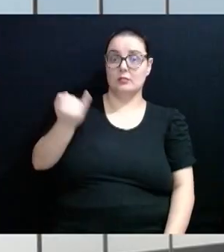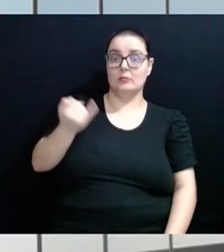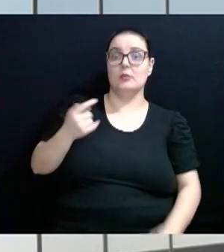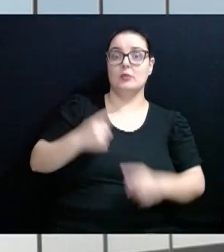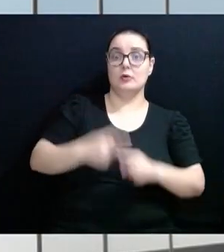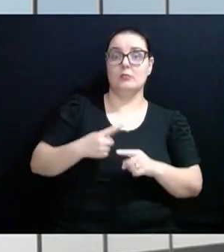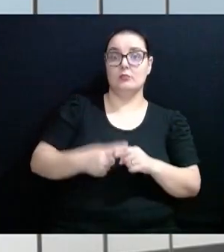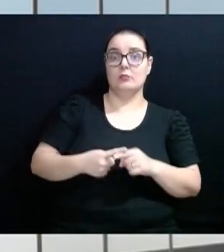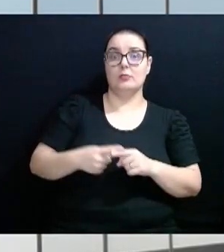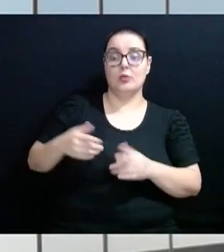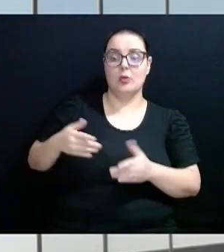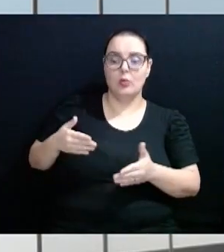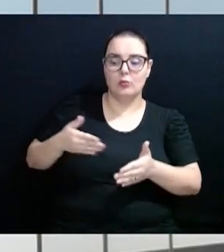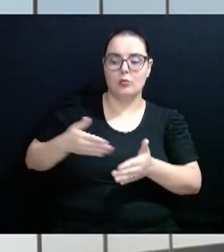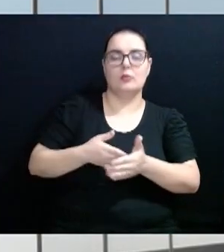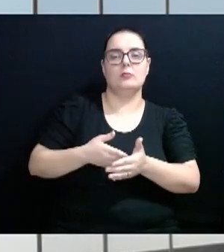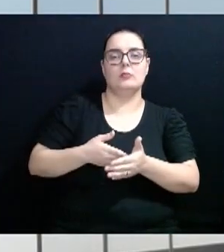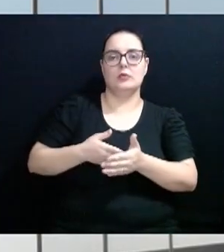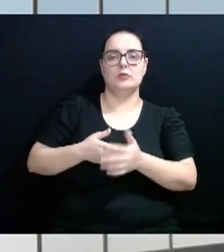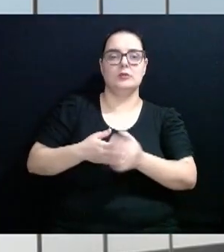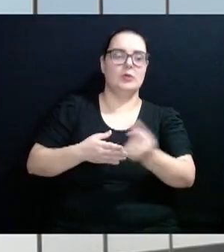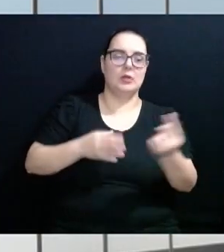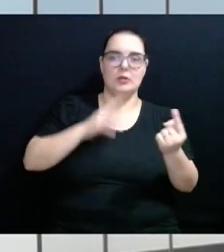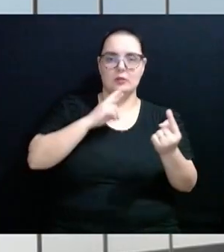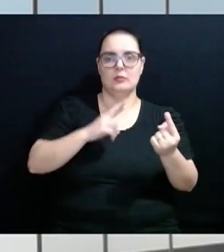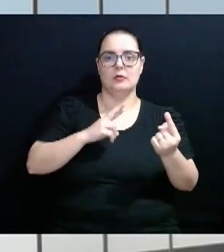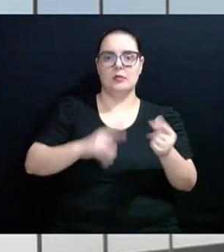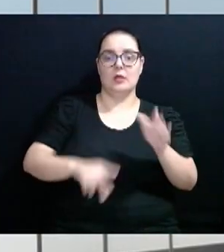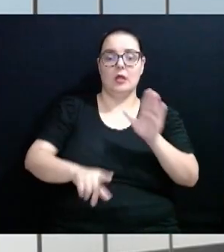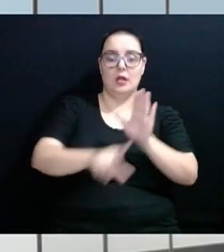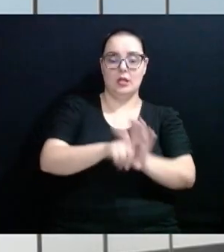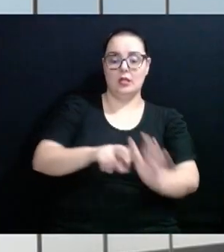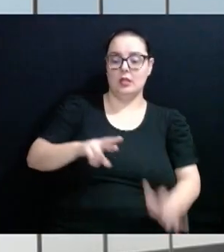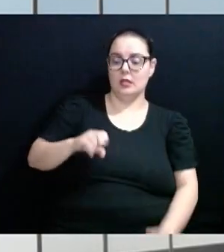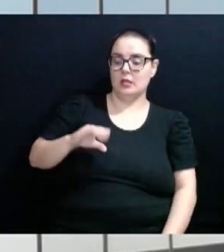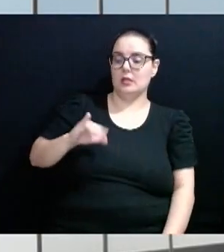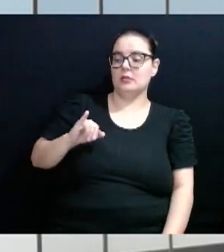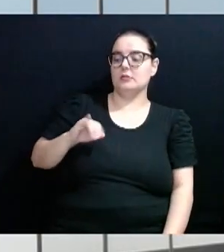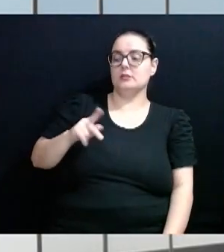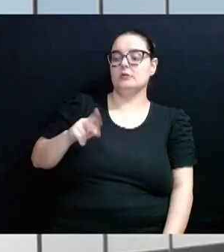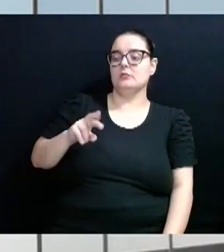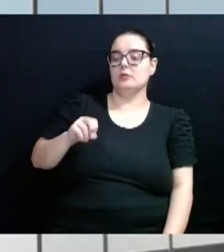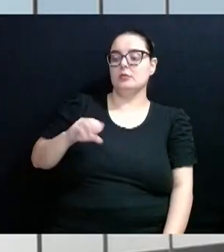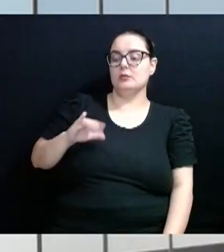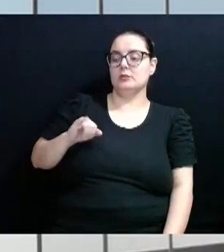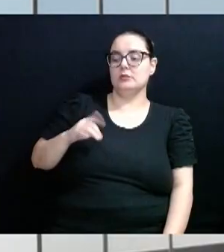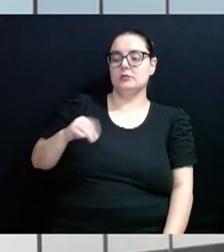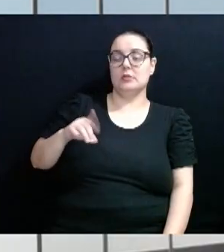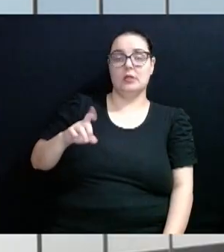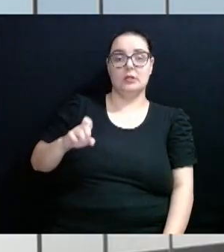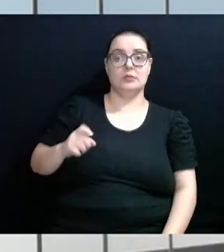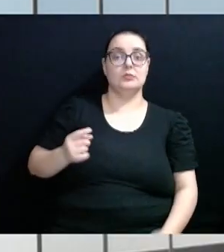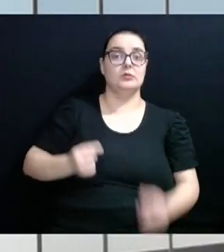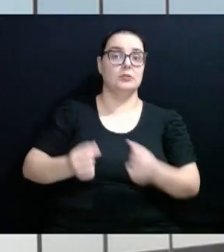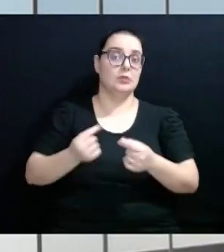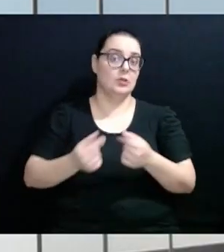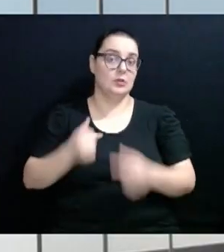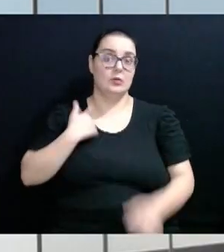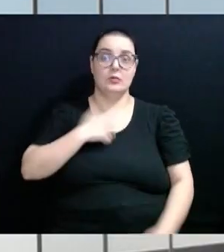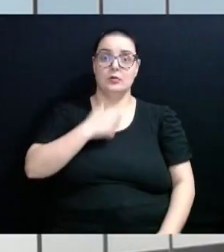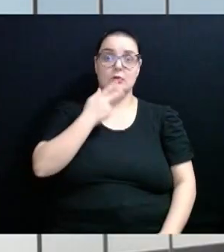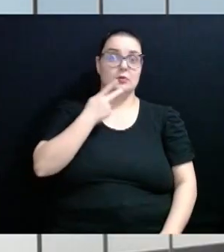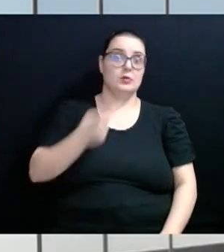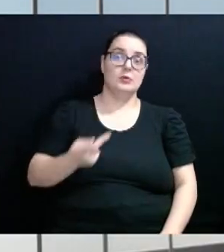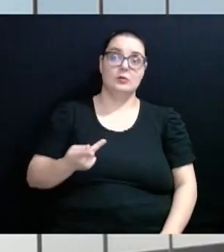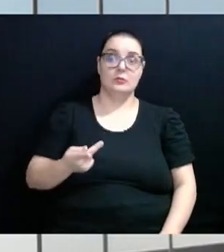limite às respostas, né? Quando a gente fala lei da reciprocidade econômica, né, nós estamos falando também